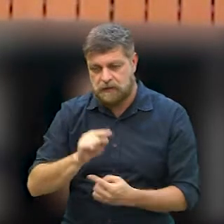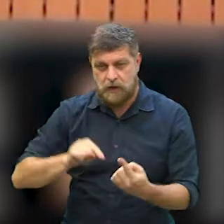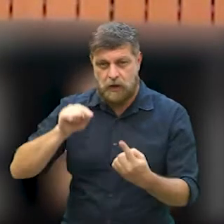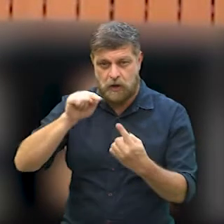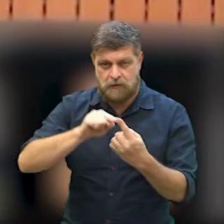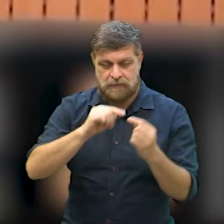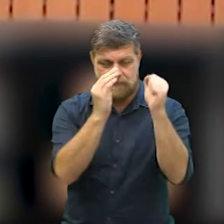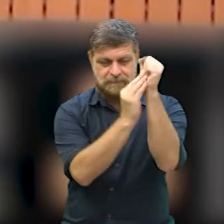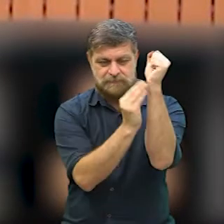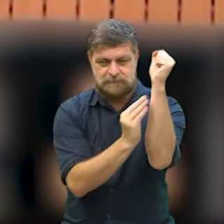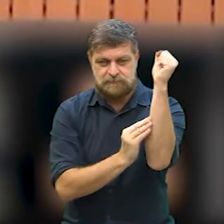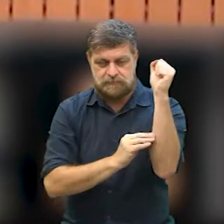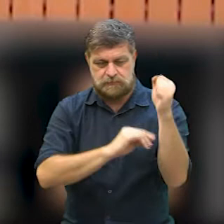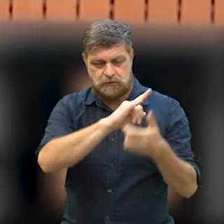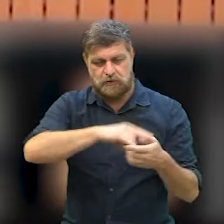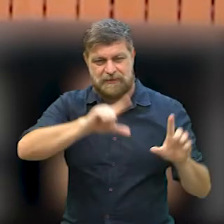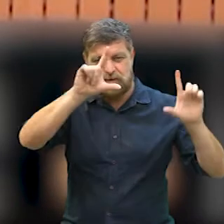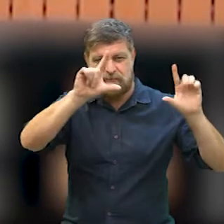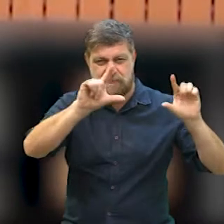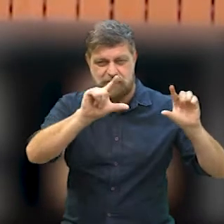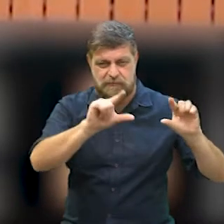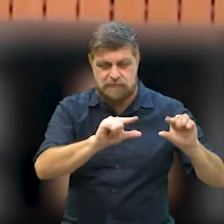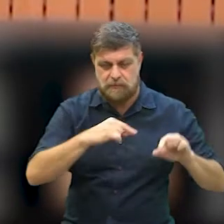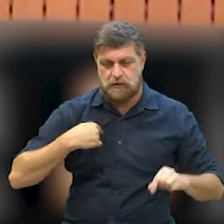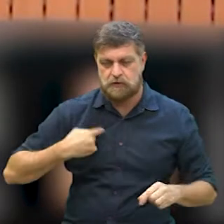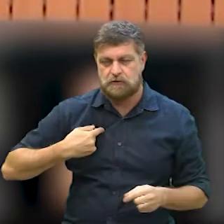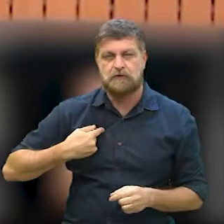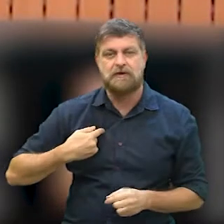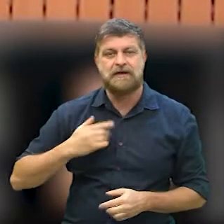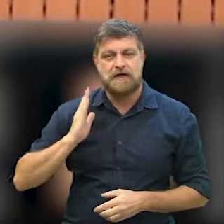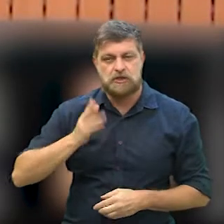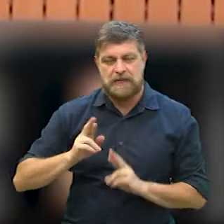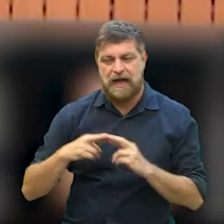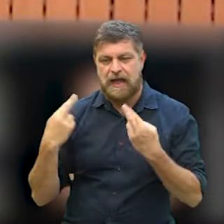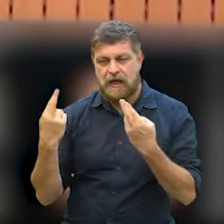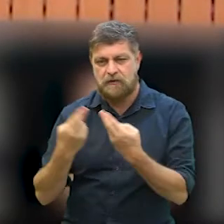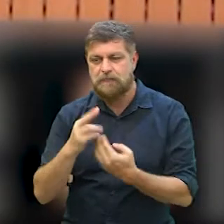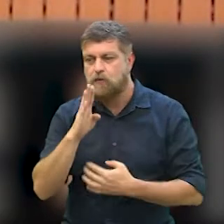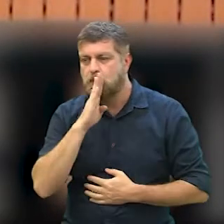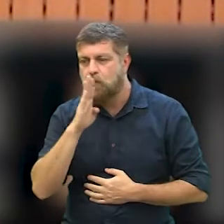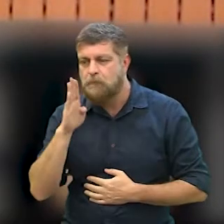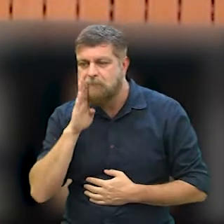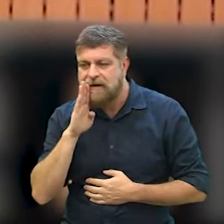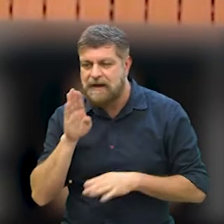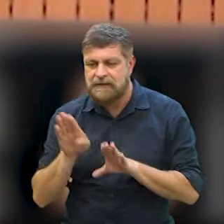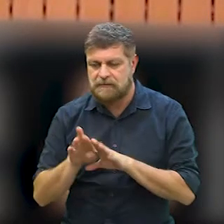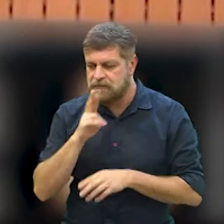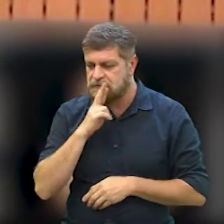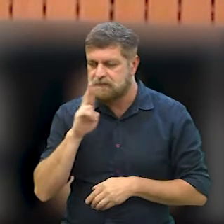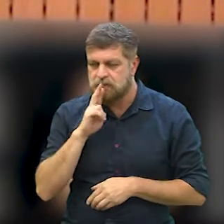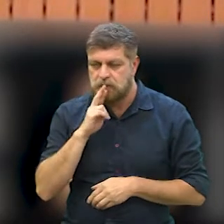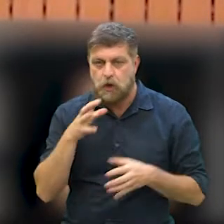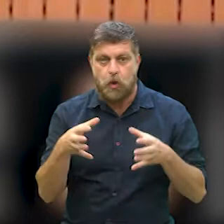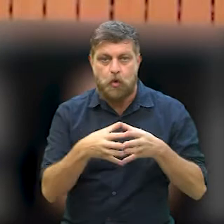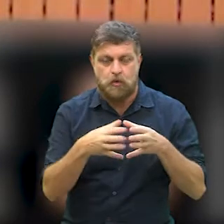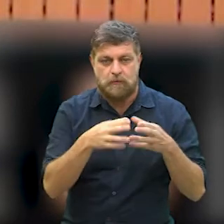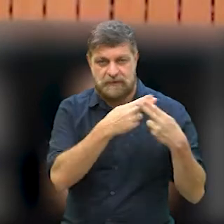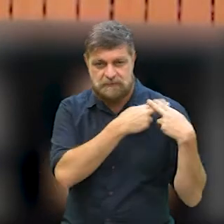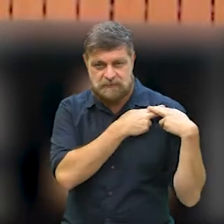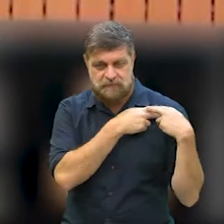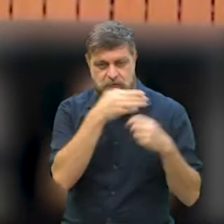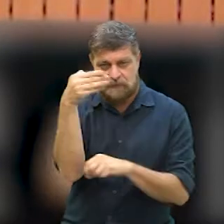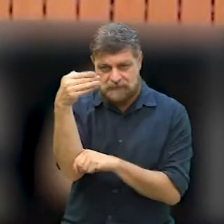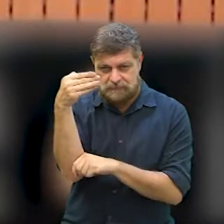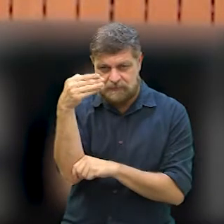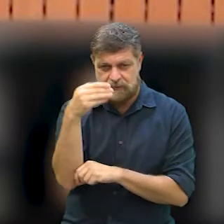em relação à desburocratização reunimos com setor de bares e restaurantes com o setor